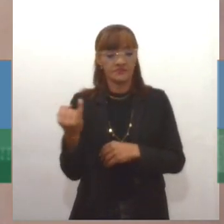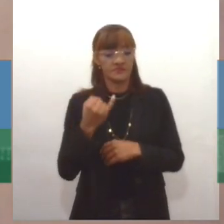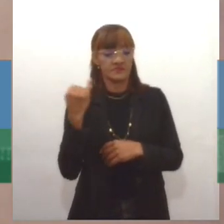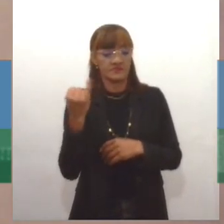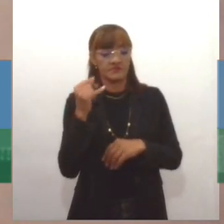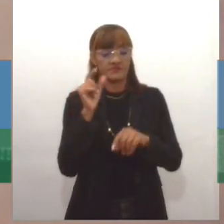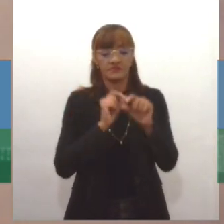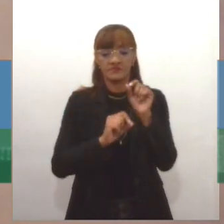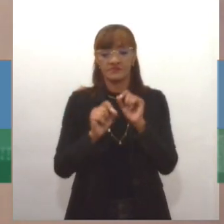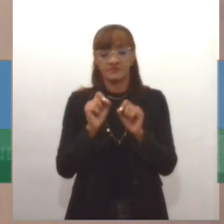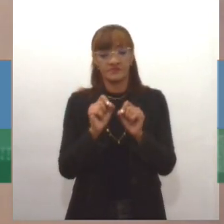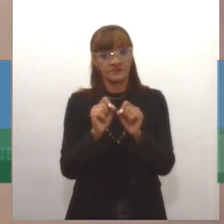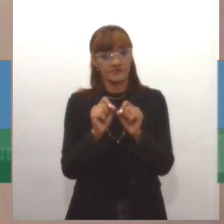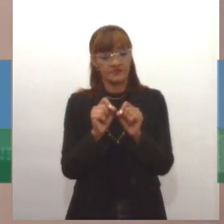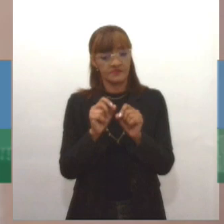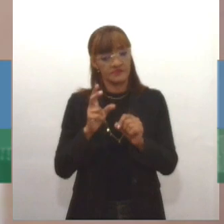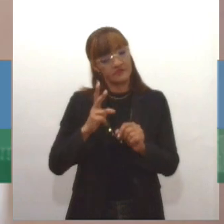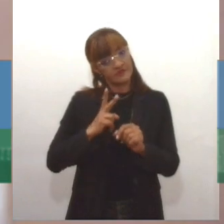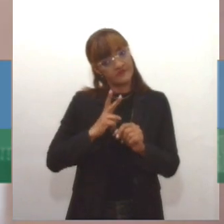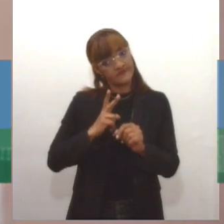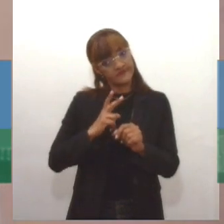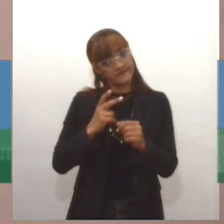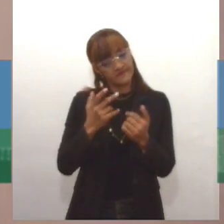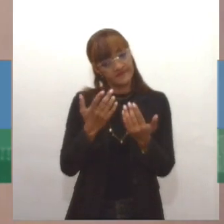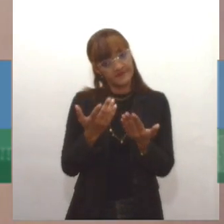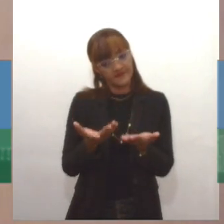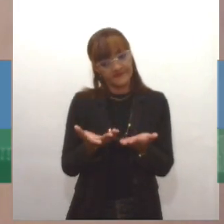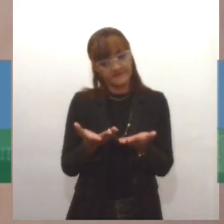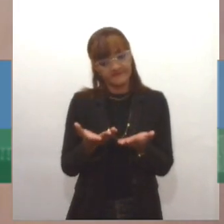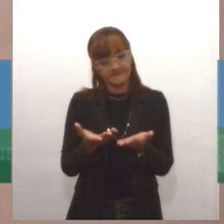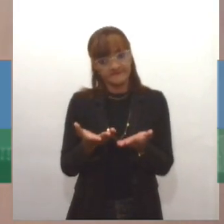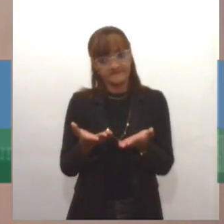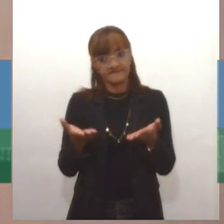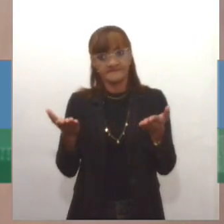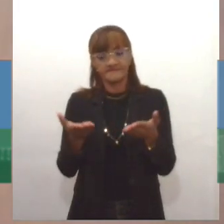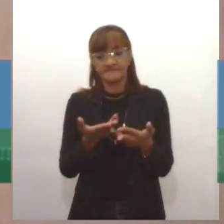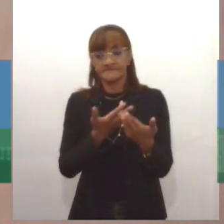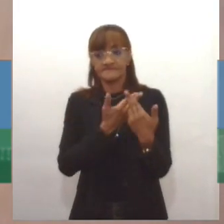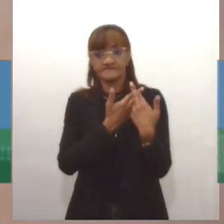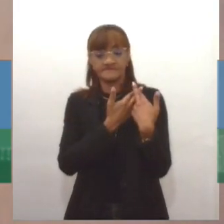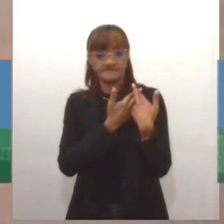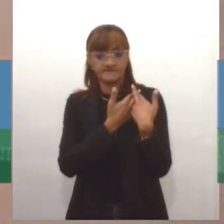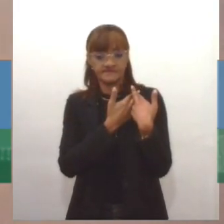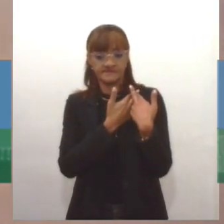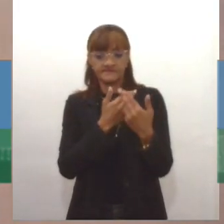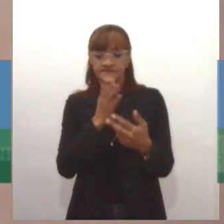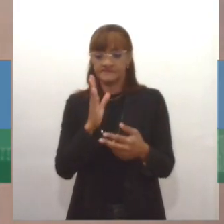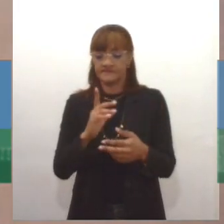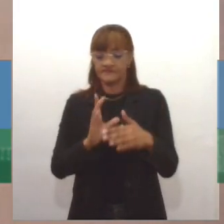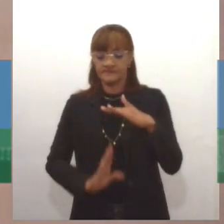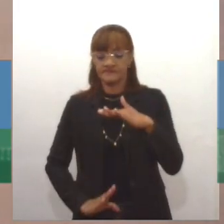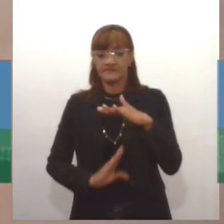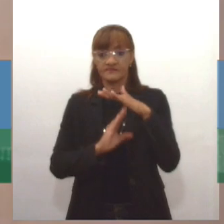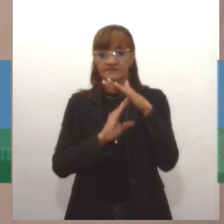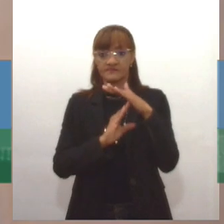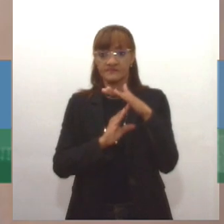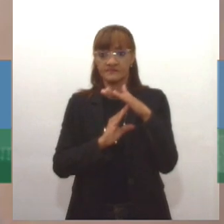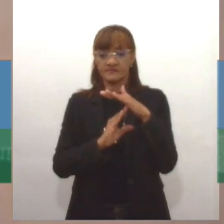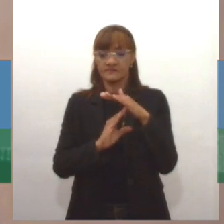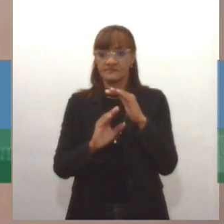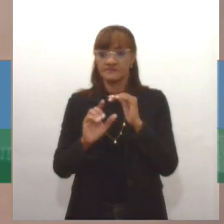pessoal, né? Então, a Lei de Responsabilidade Fiscal estabeleceu limites. No caso aí,